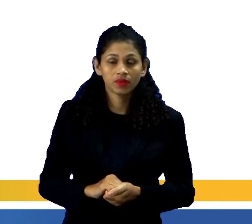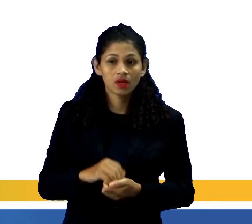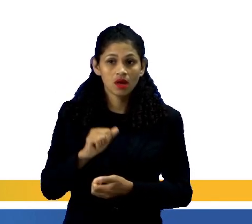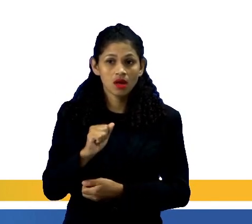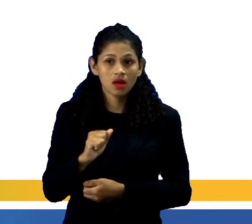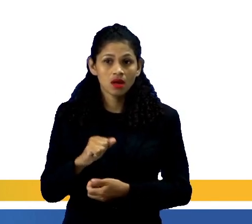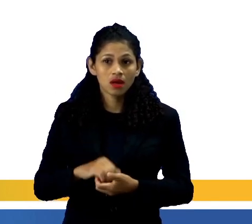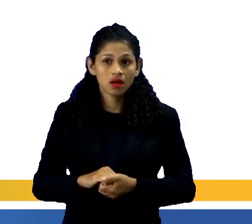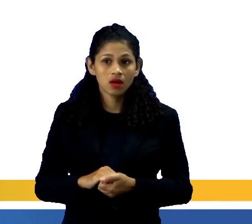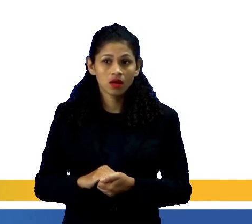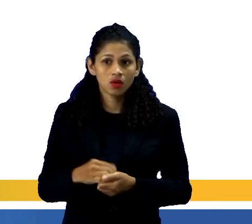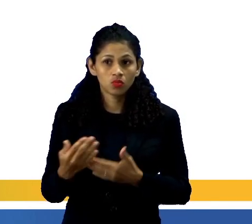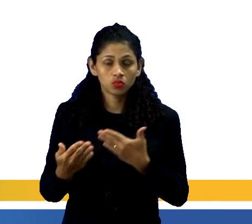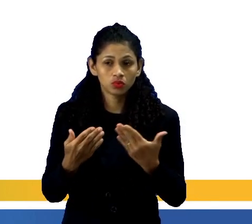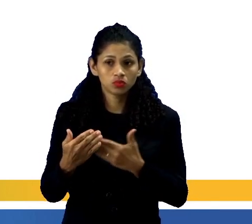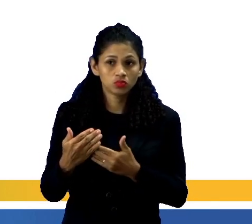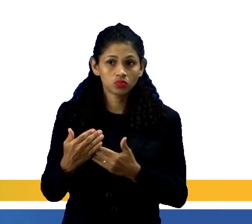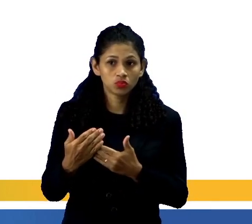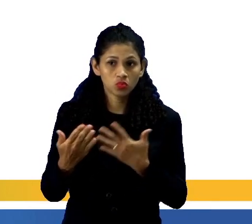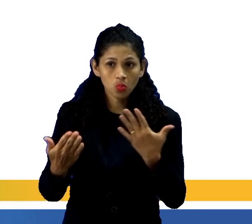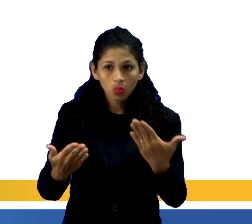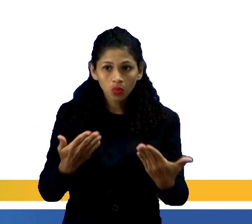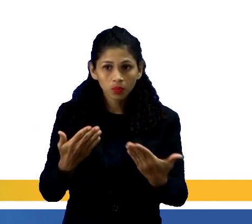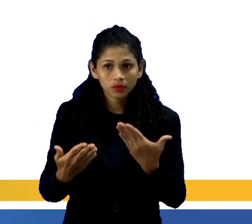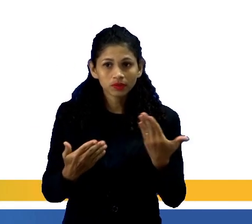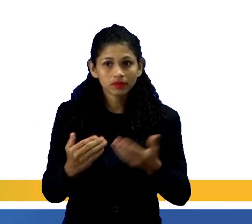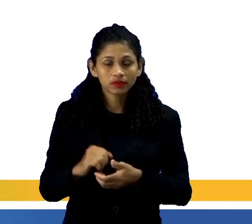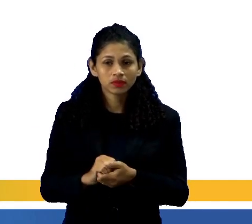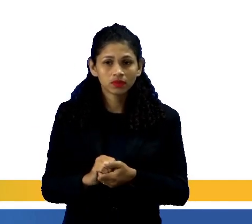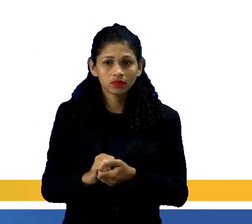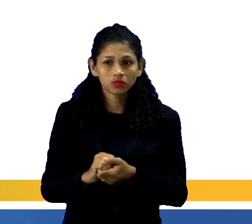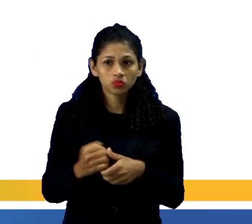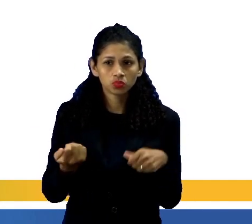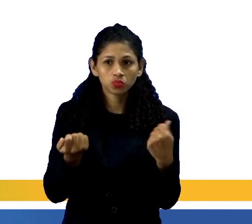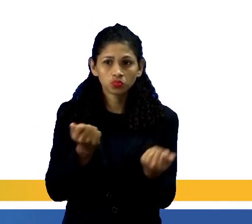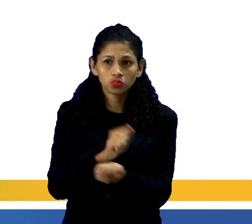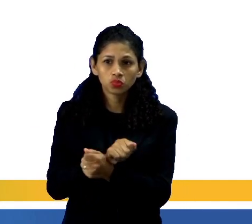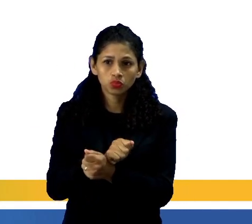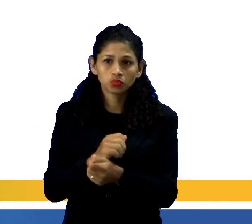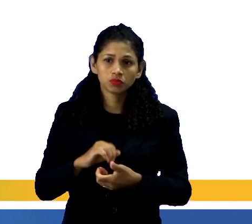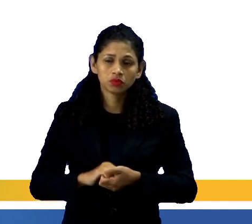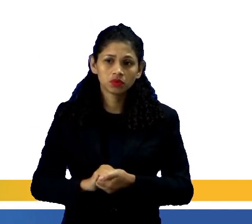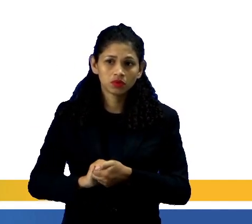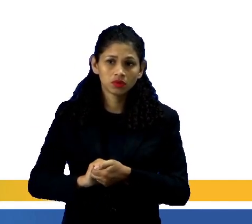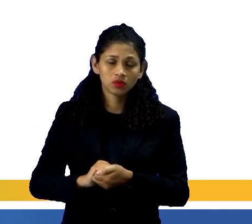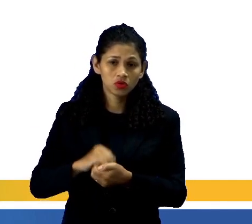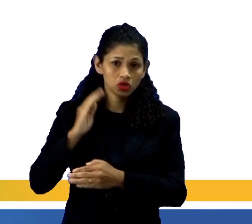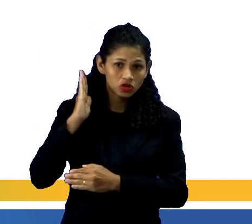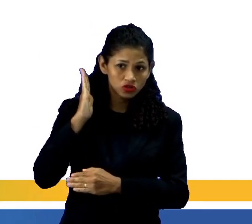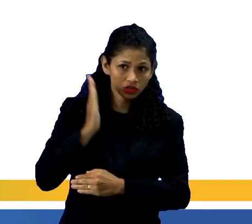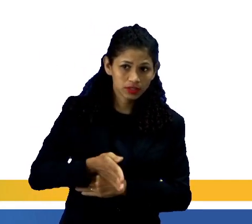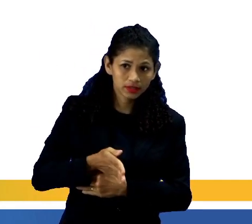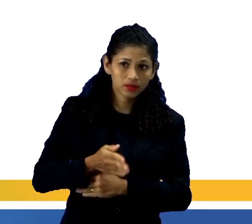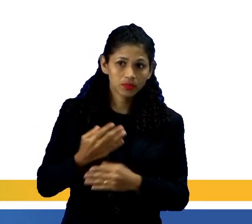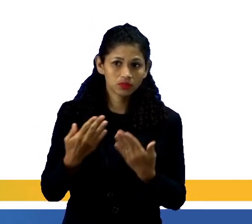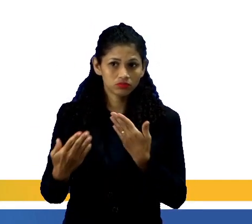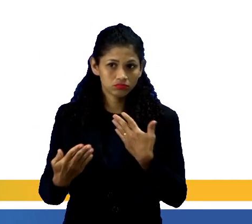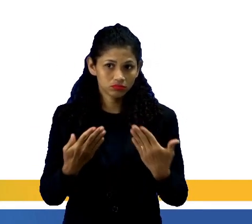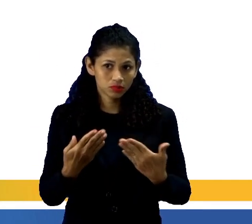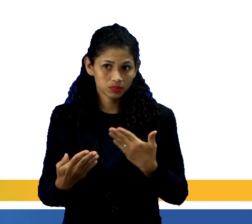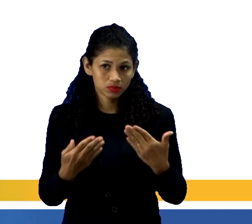proporcionais; letra B, desproporcionais; letra C, diretamente proporcionais;